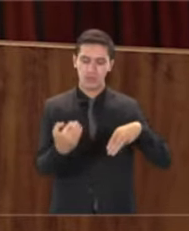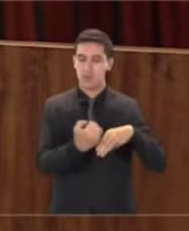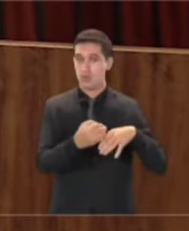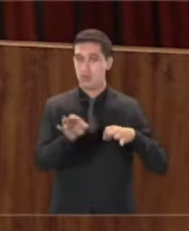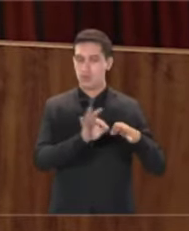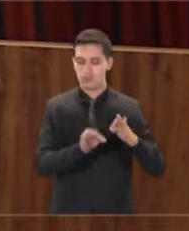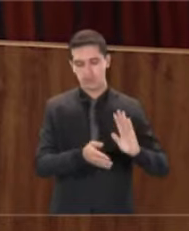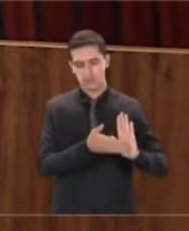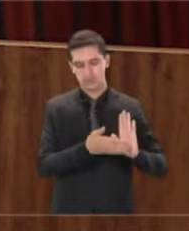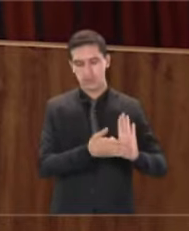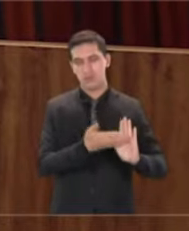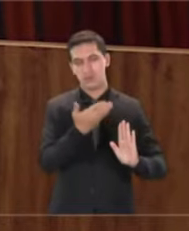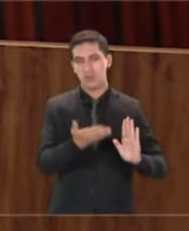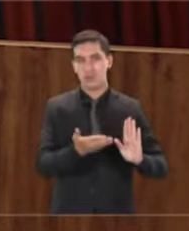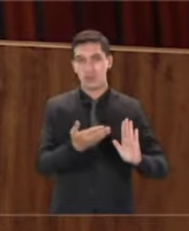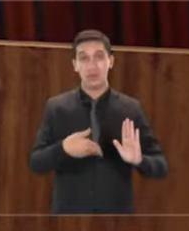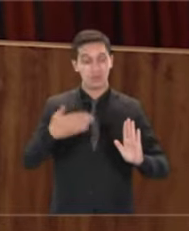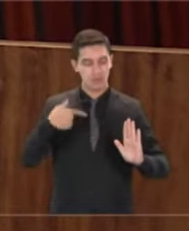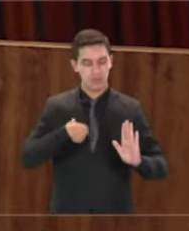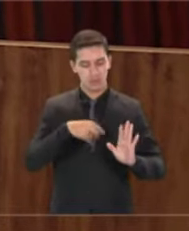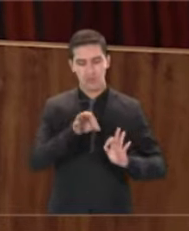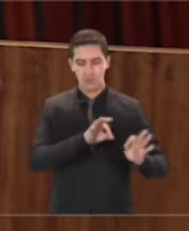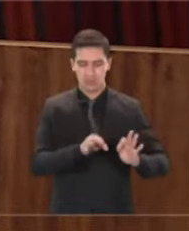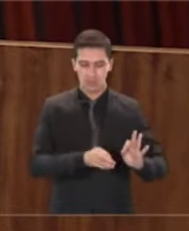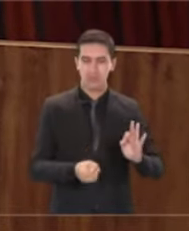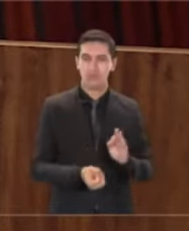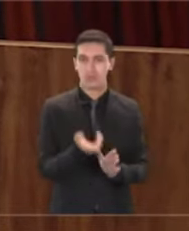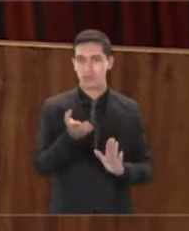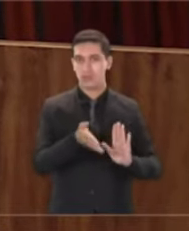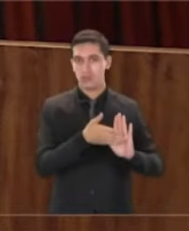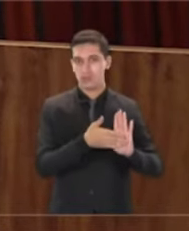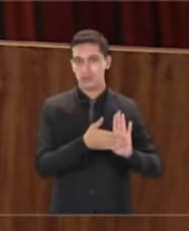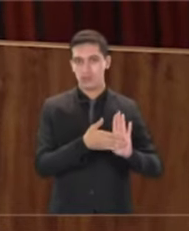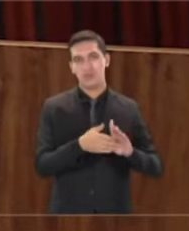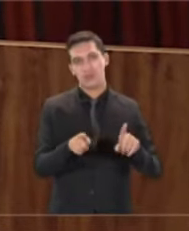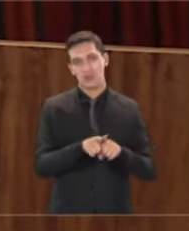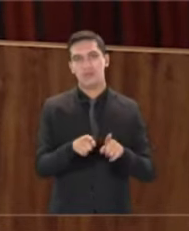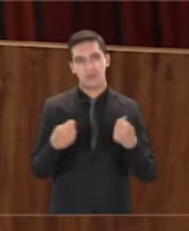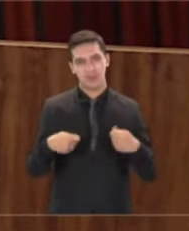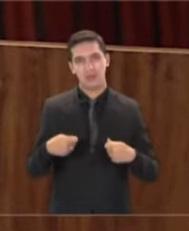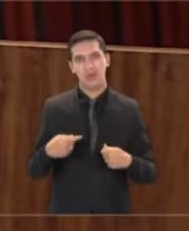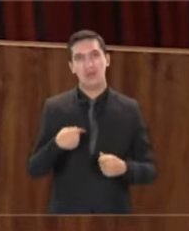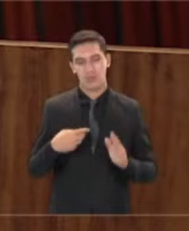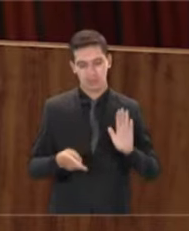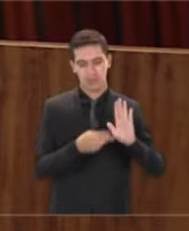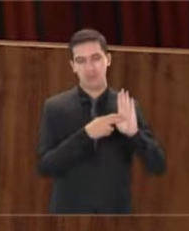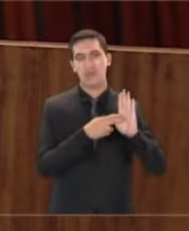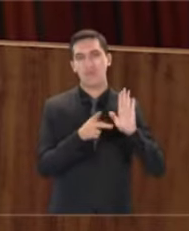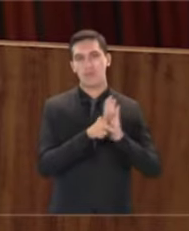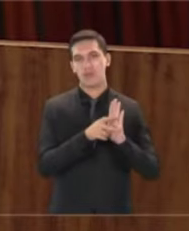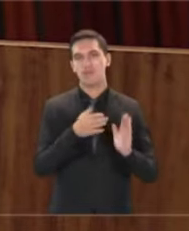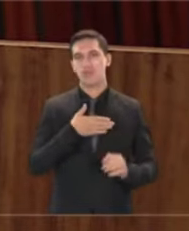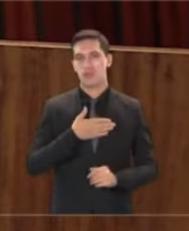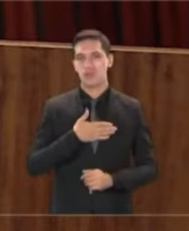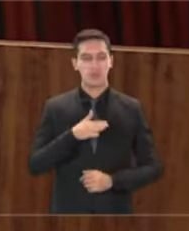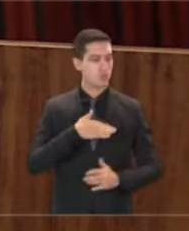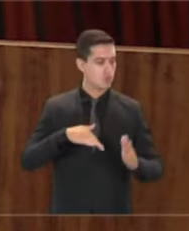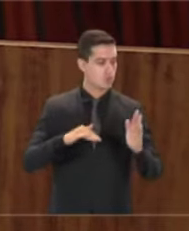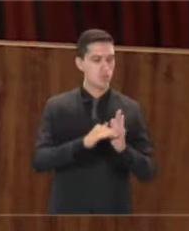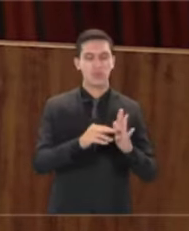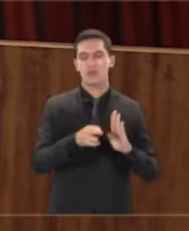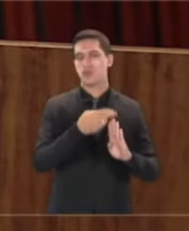Quando elaborei, e aí tenho que assumir a maternidade no caso de todas as